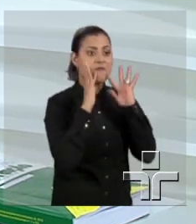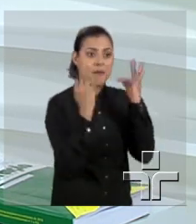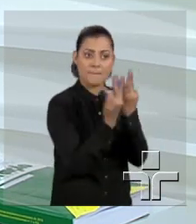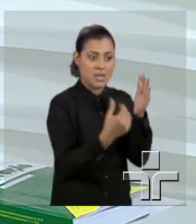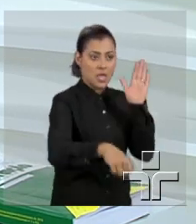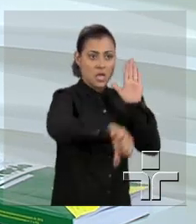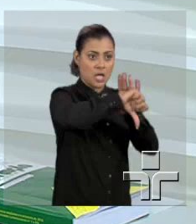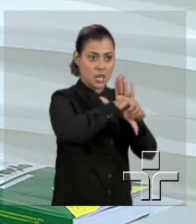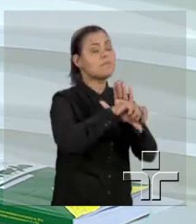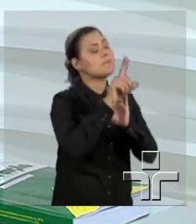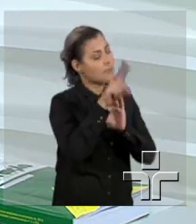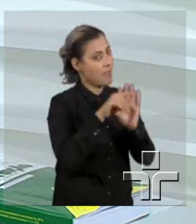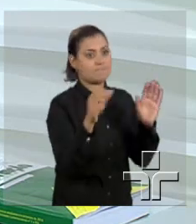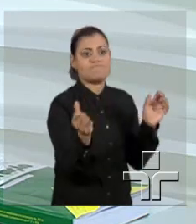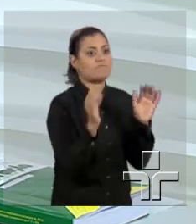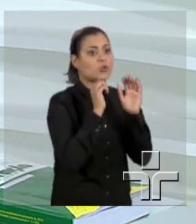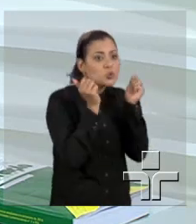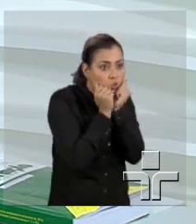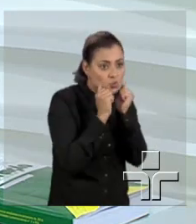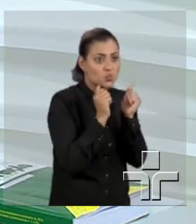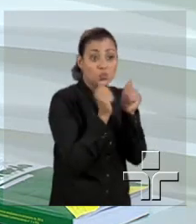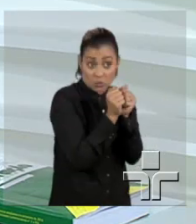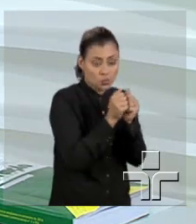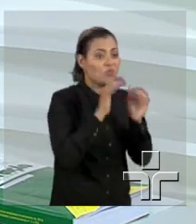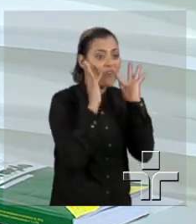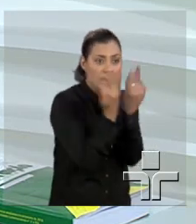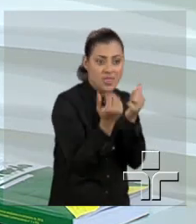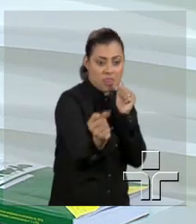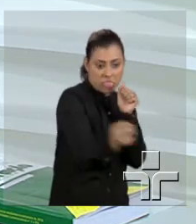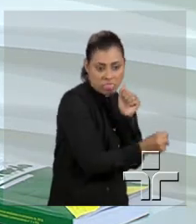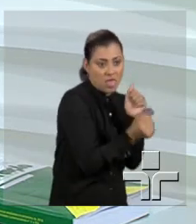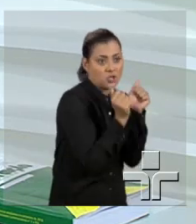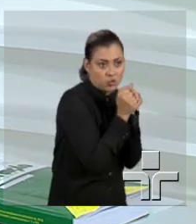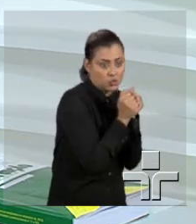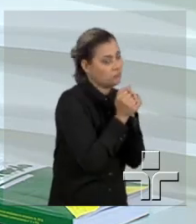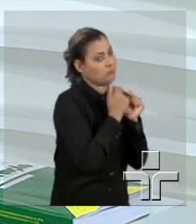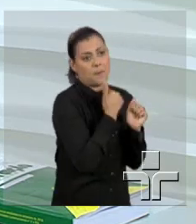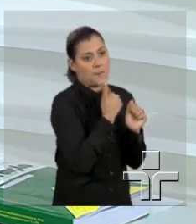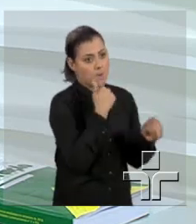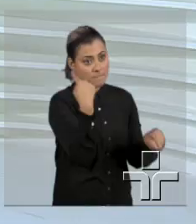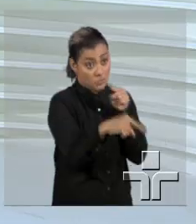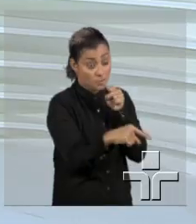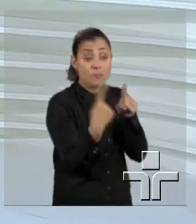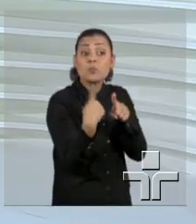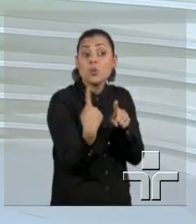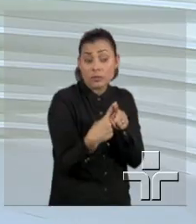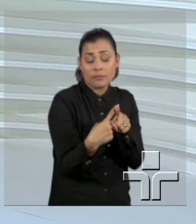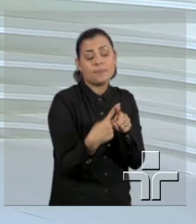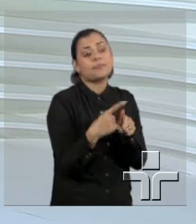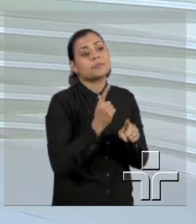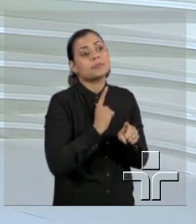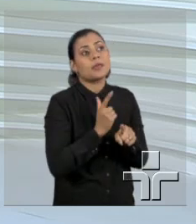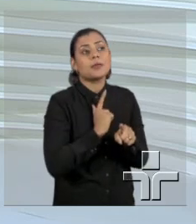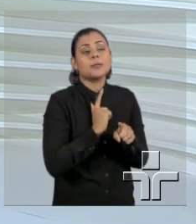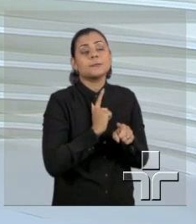em comissão de direção, assessoramento, né, e